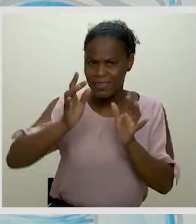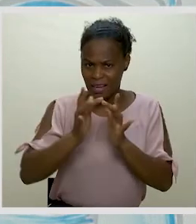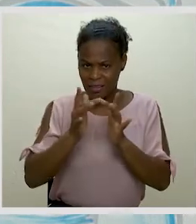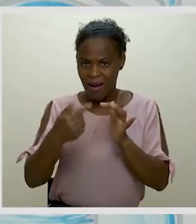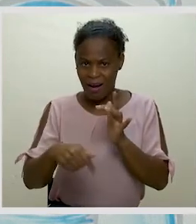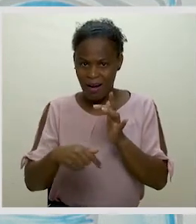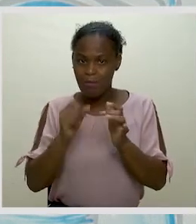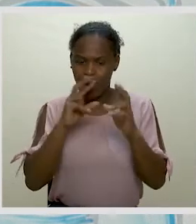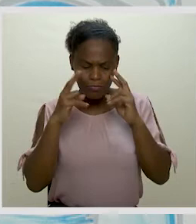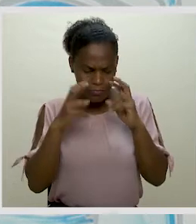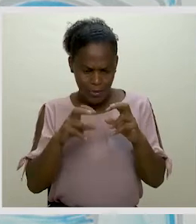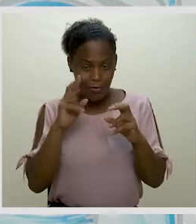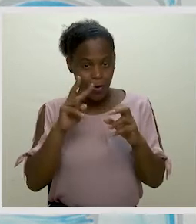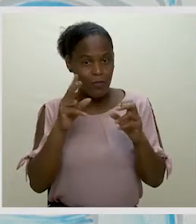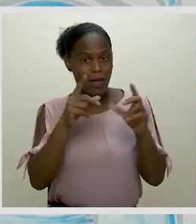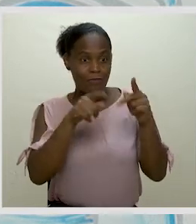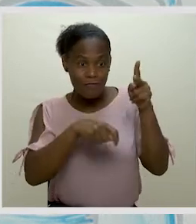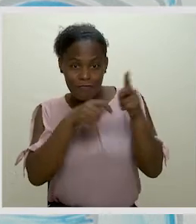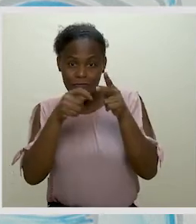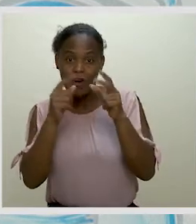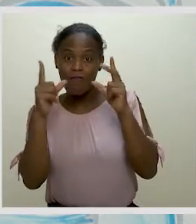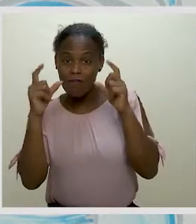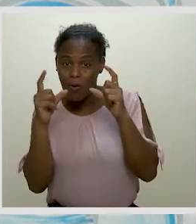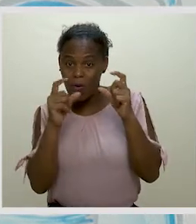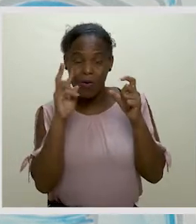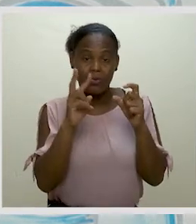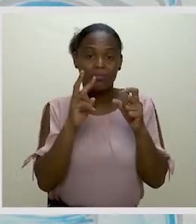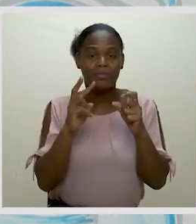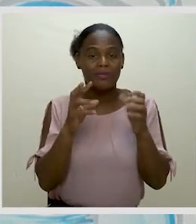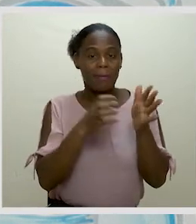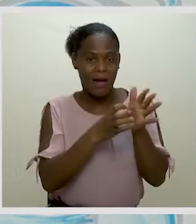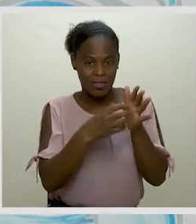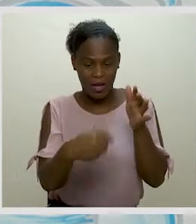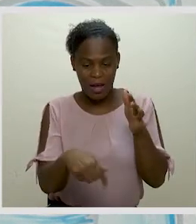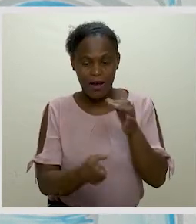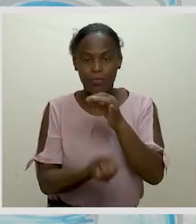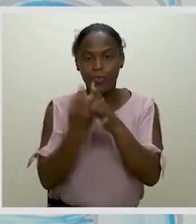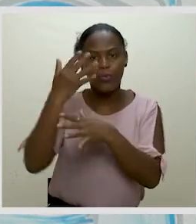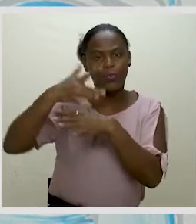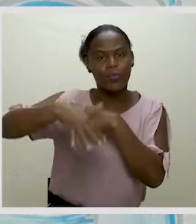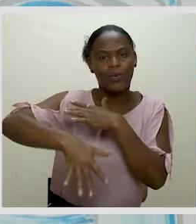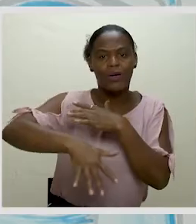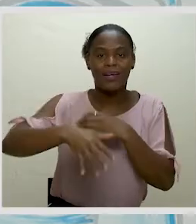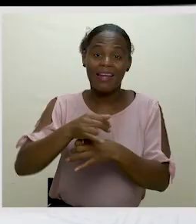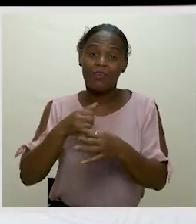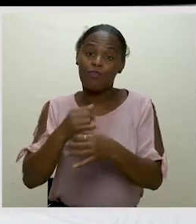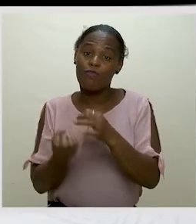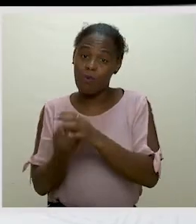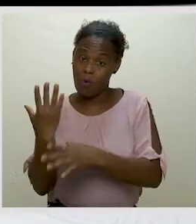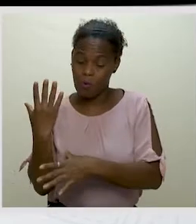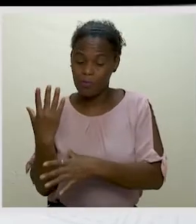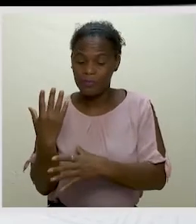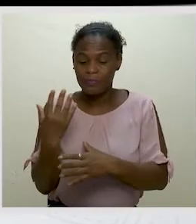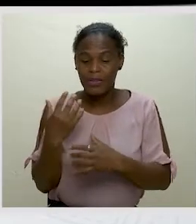pesquisar e vai encontrar vídeos, vai encontrar fotos, vai encontrar imagens da erupção vulcânica da